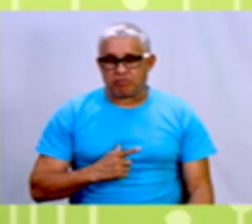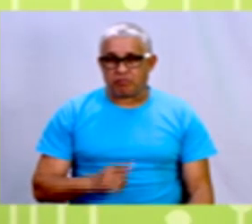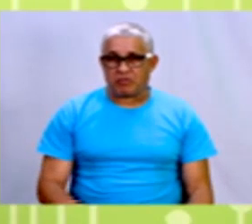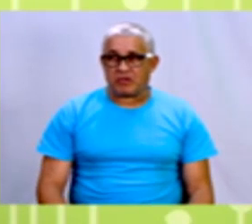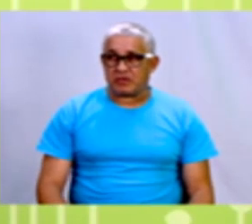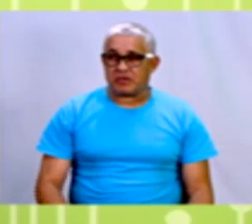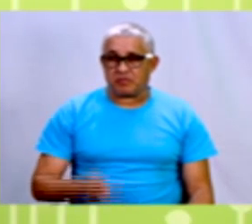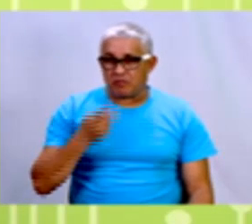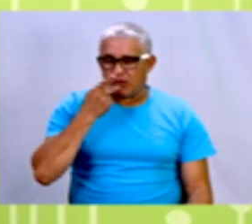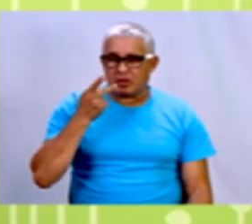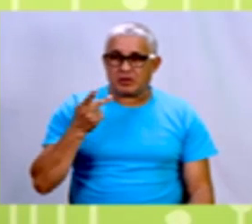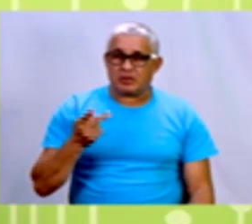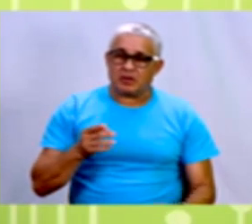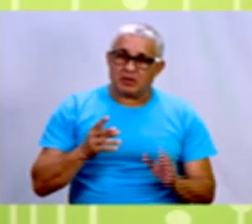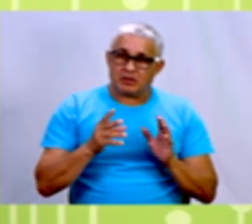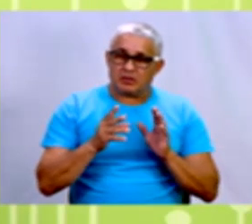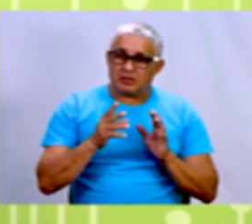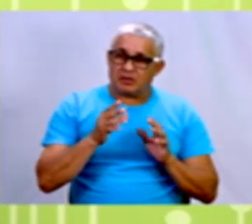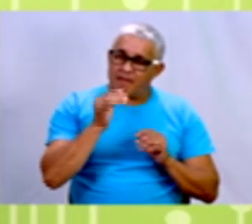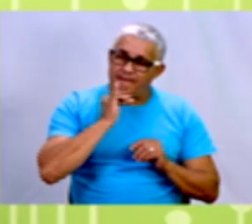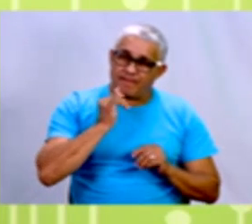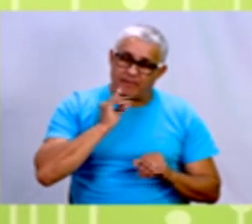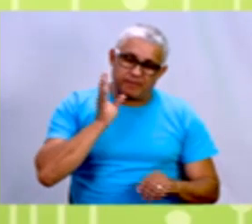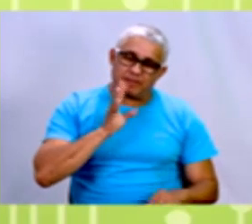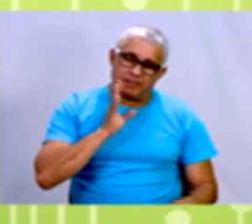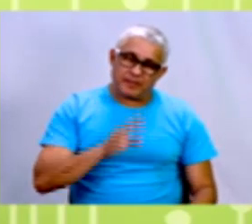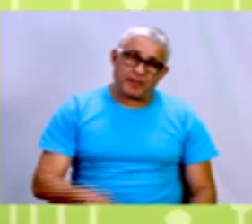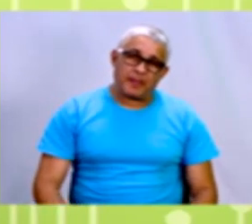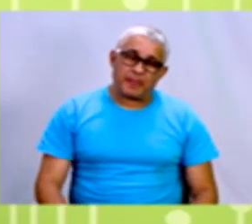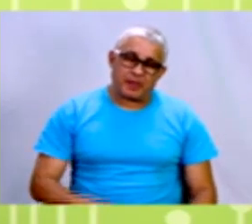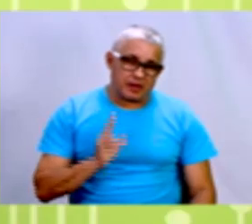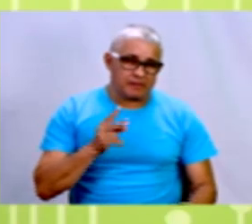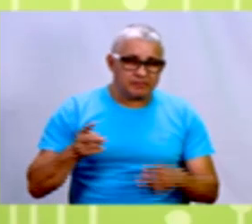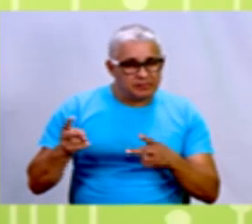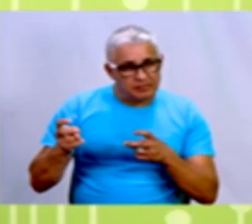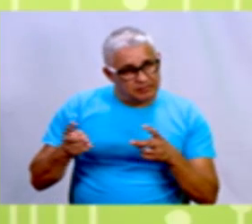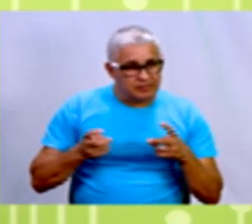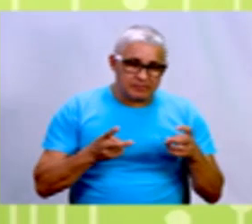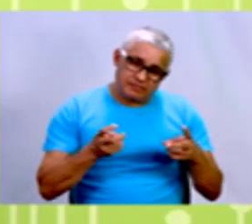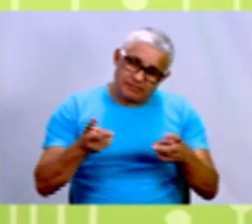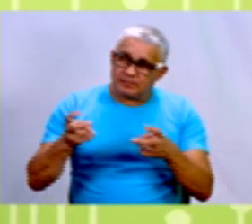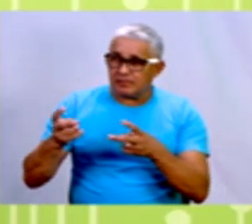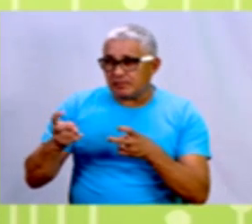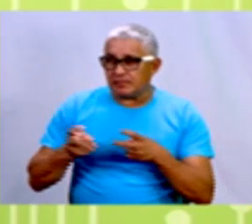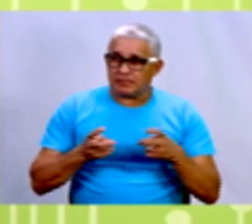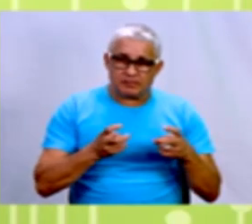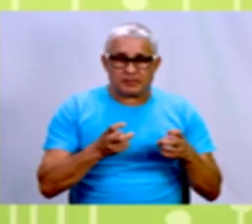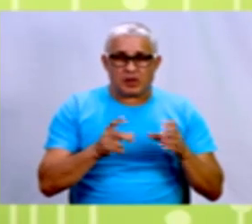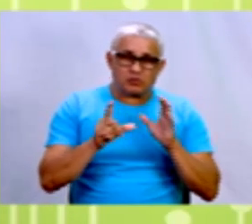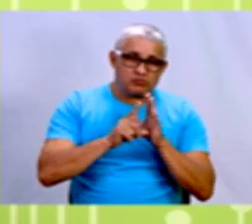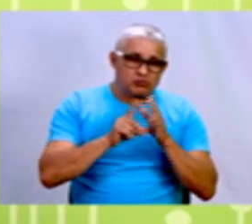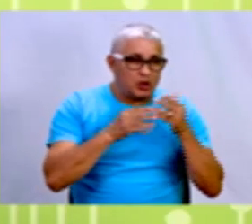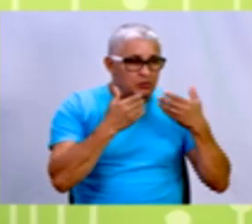vou falar um exemplo bem bacana para vocês, mas vocês já perceberam que essas lojas que abrem para fazer venda de